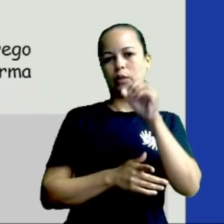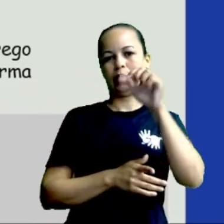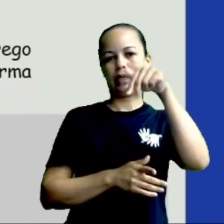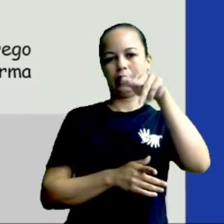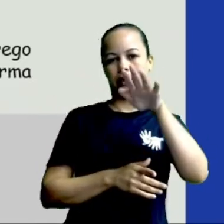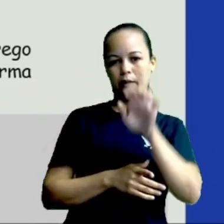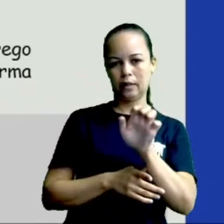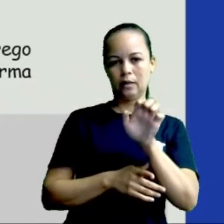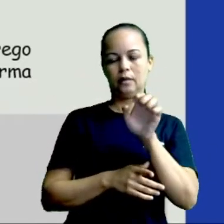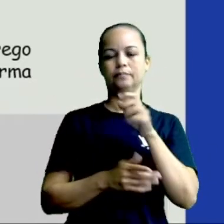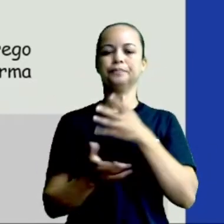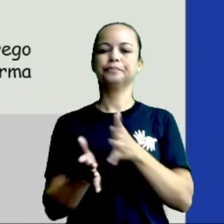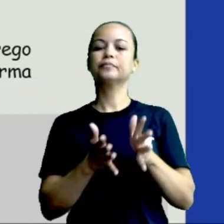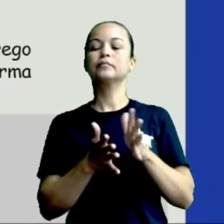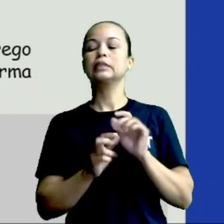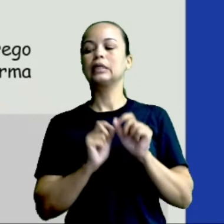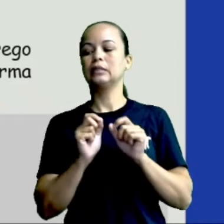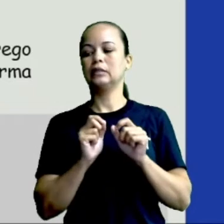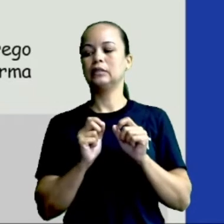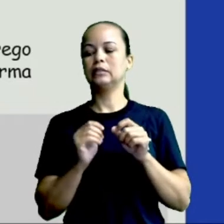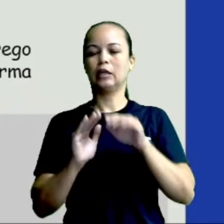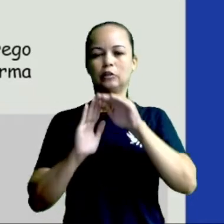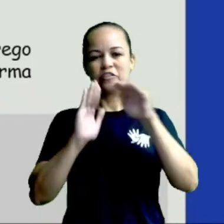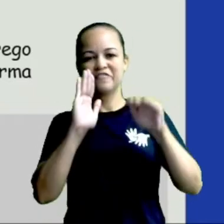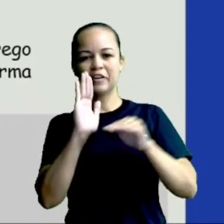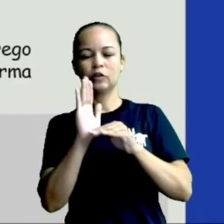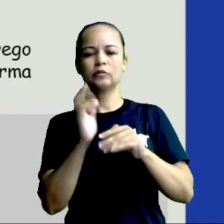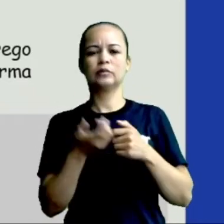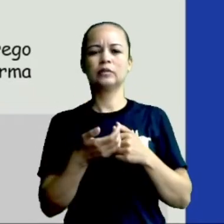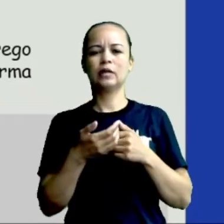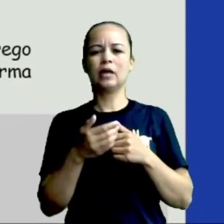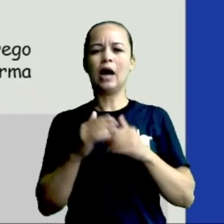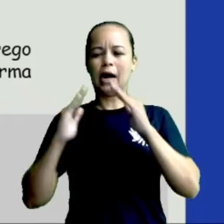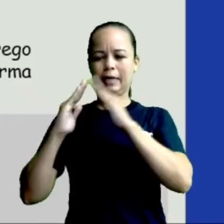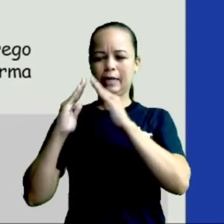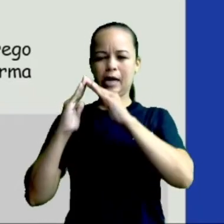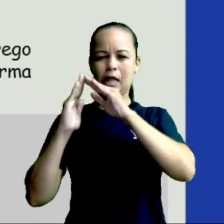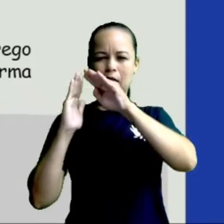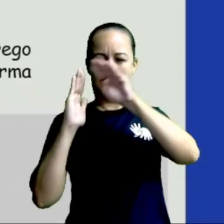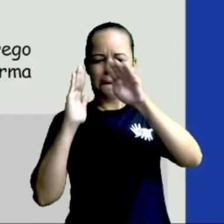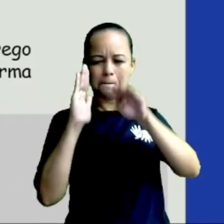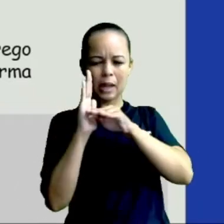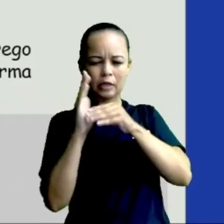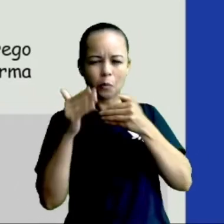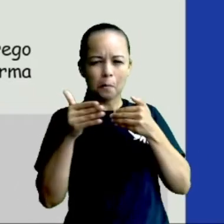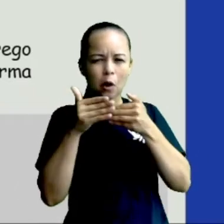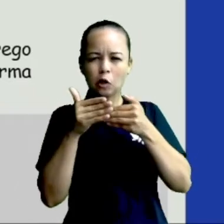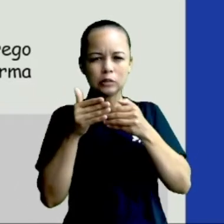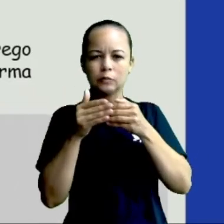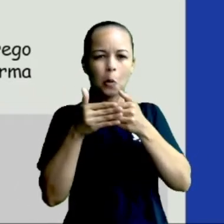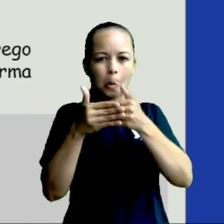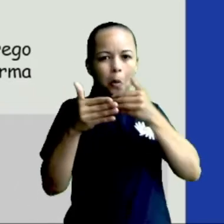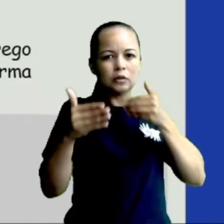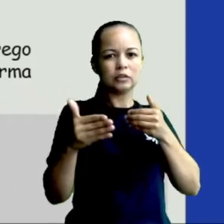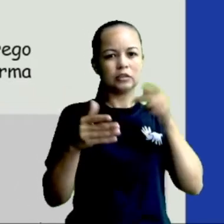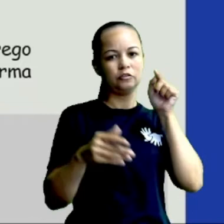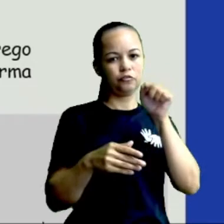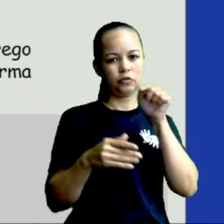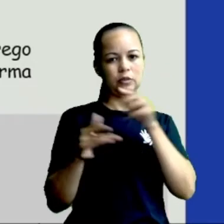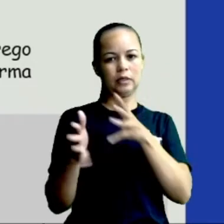você. Certo? E de inferioridade. Moro menos perto que você. Também temos o grau